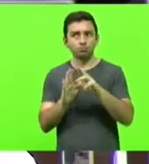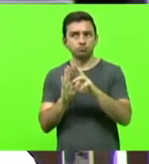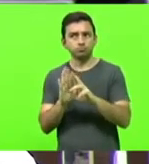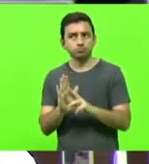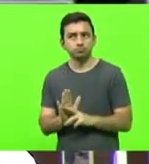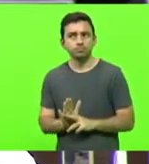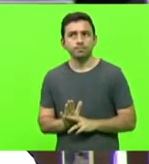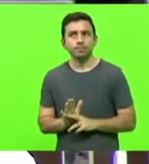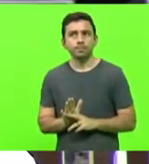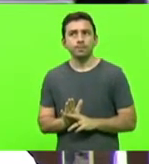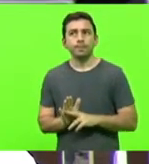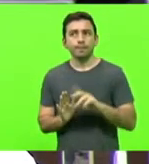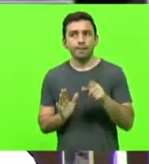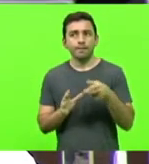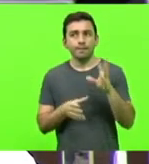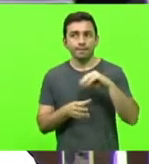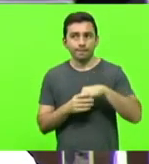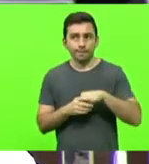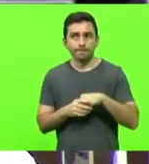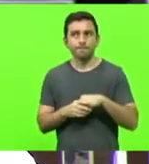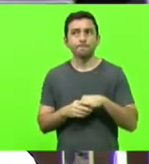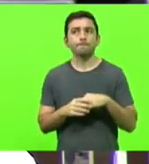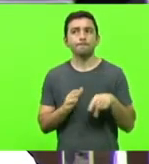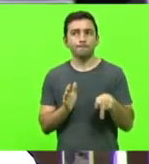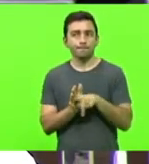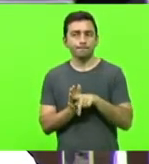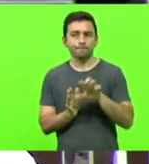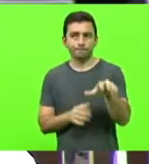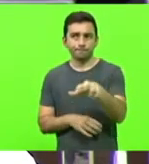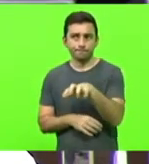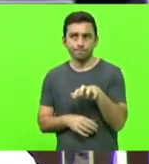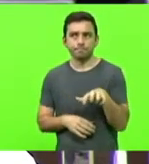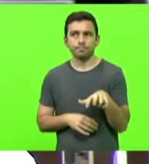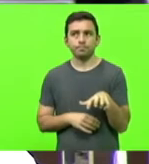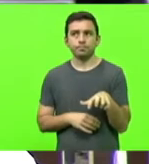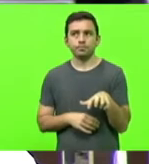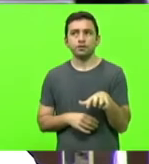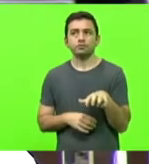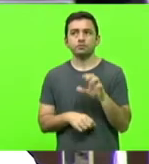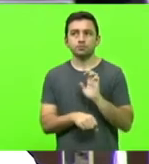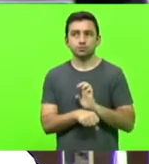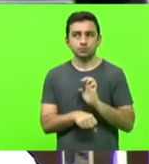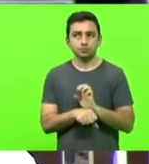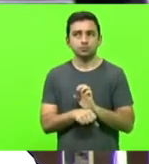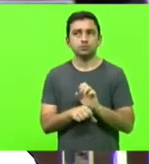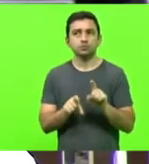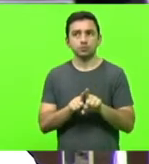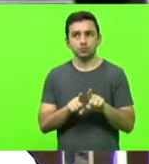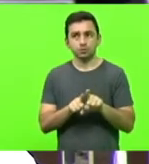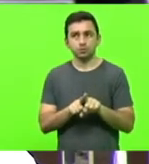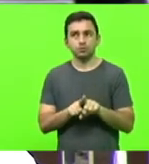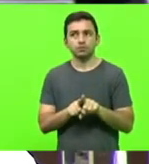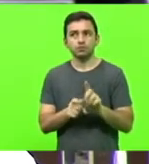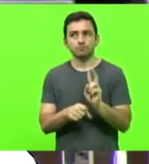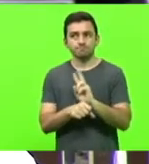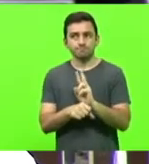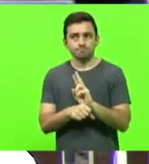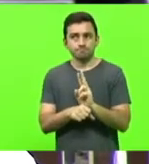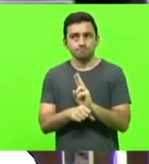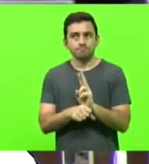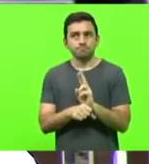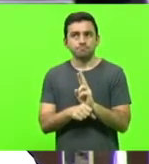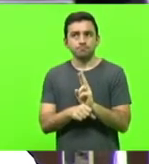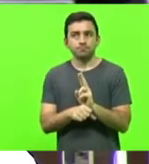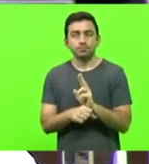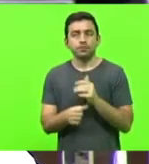de gente de dentro desses órgãos, tanto o órgão estadual como também o órgão de fiscalização, que é o